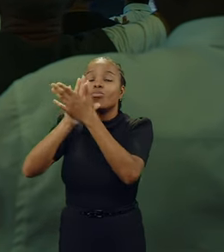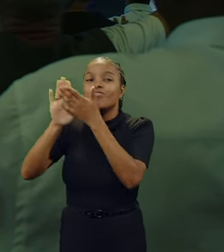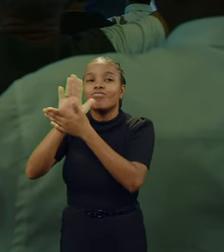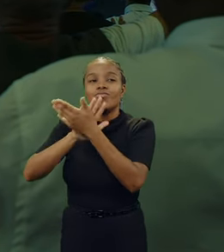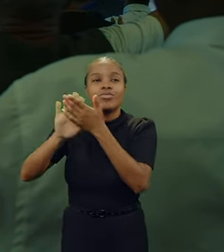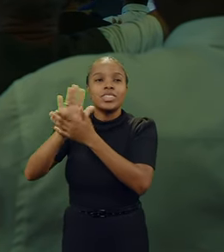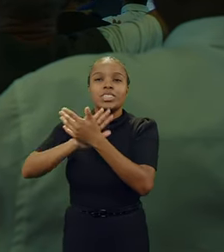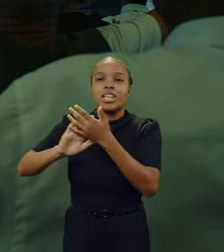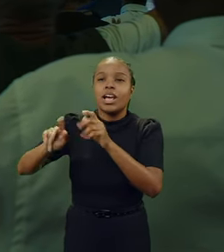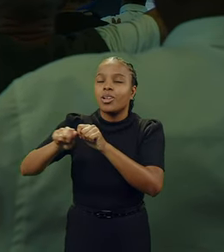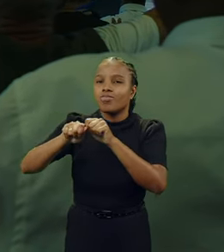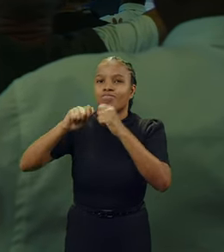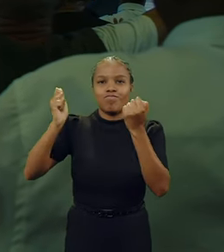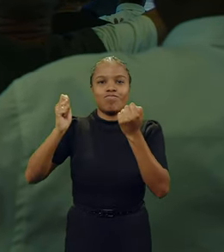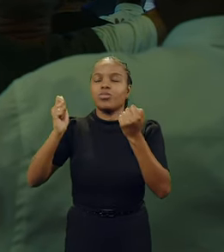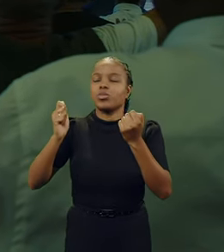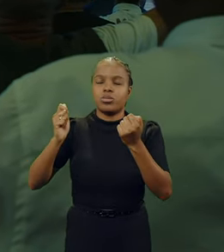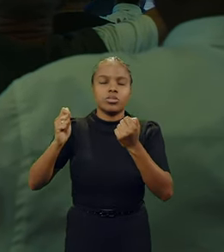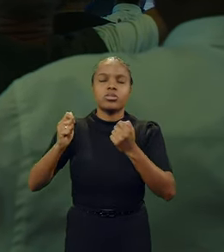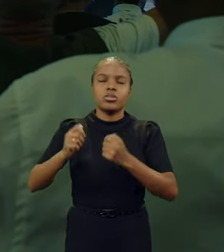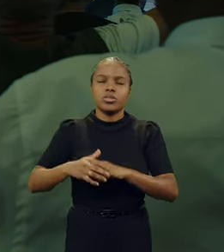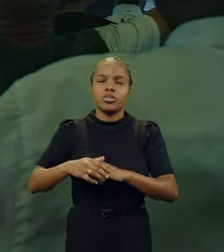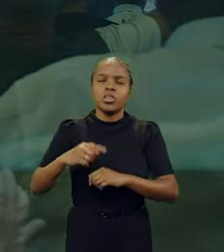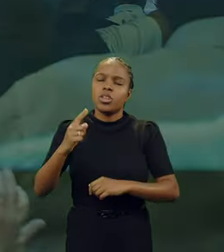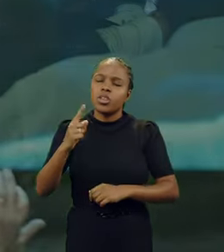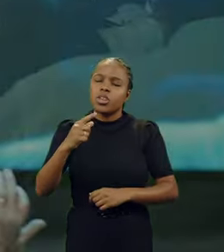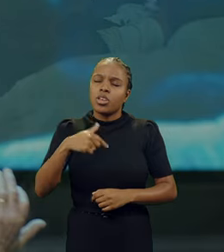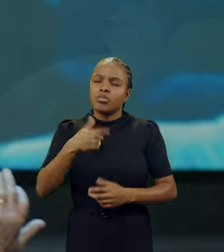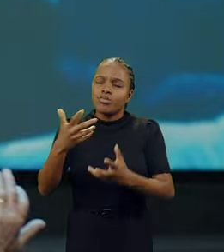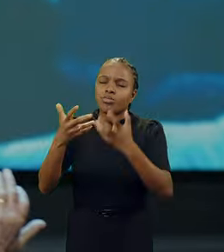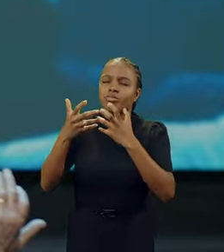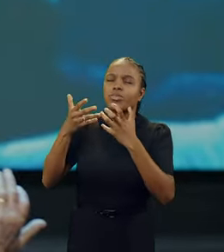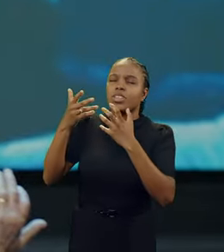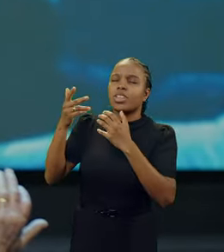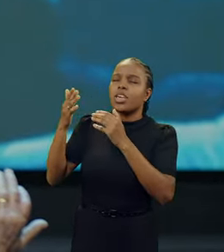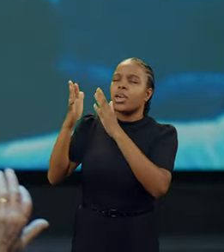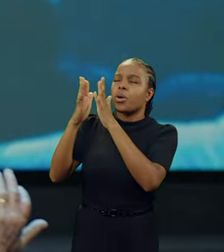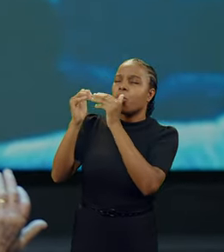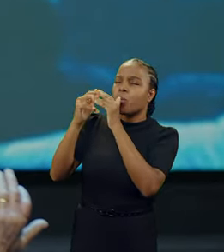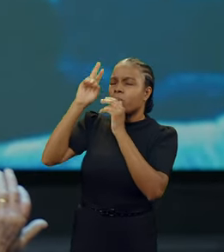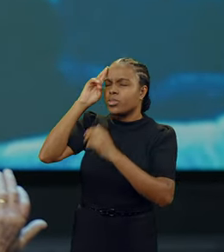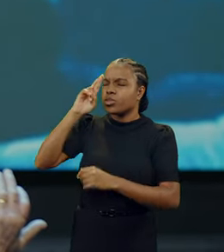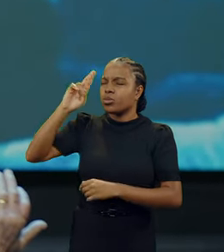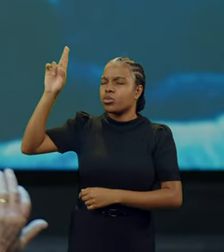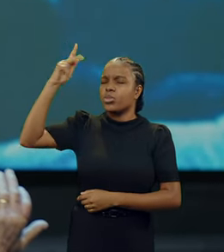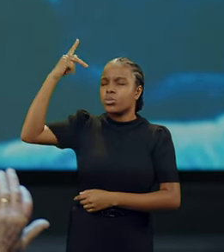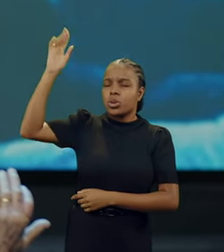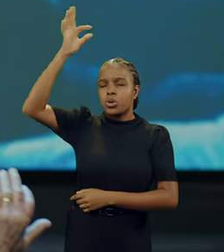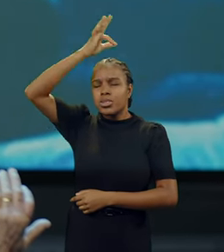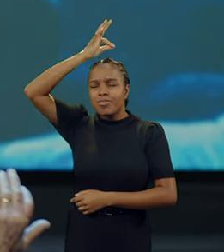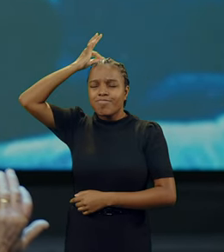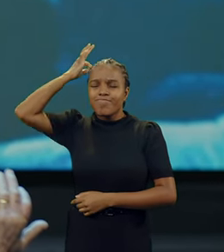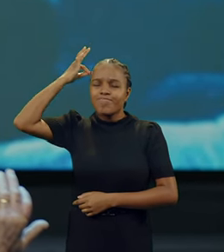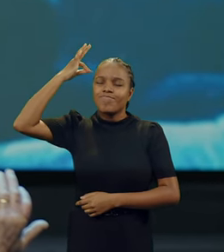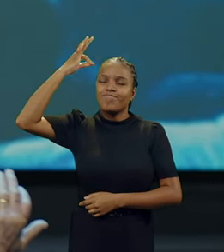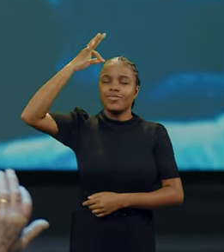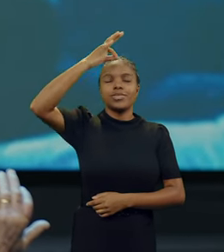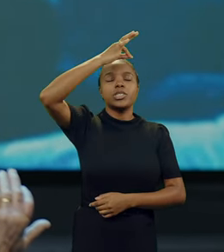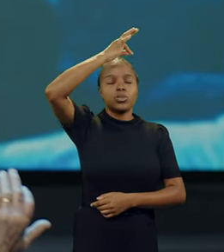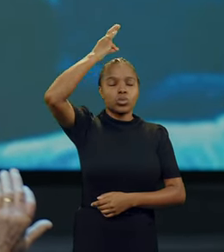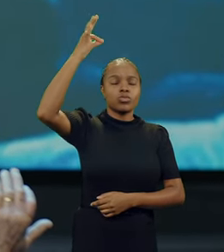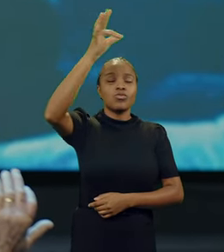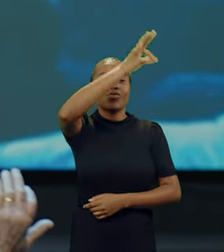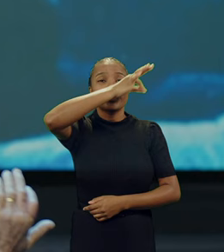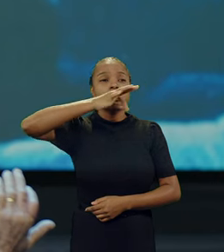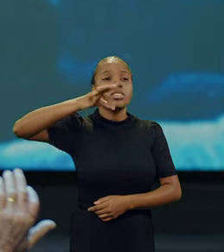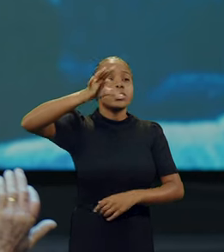absolutamente nada é impossível. Eu quero pedir agora que o teu Espírito Santo se manifeste aqui neste lugar,